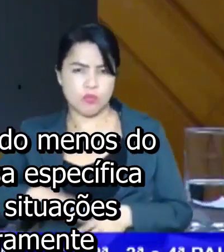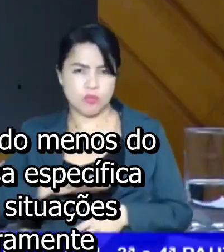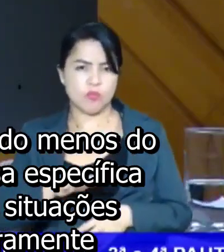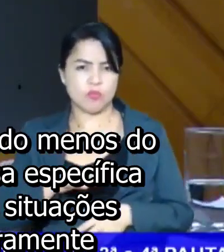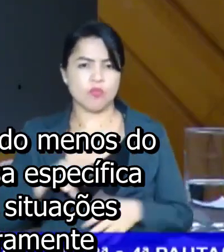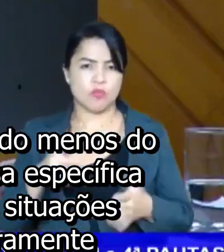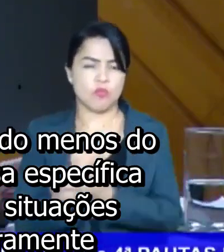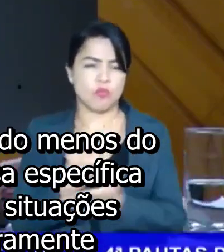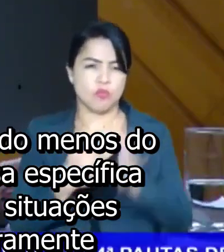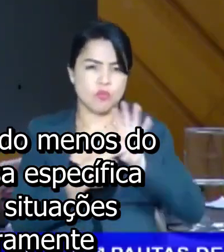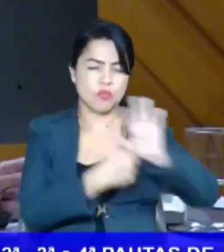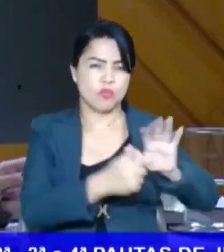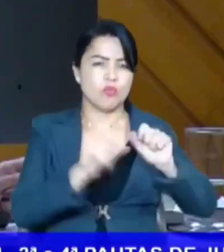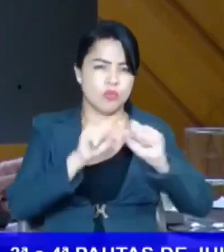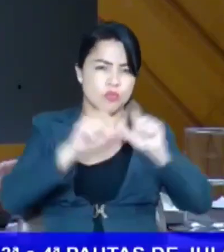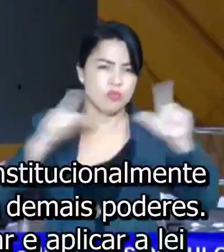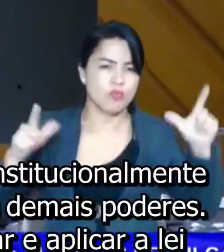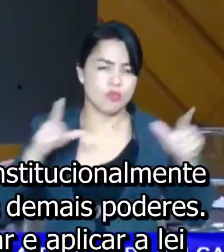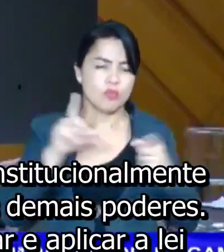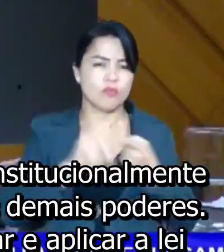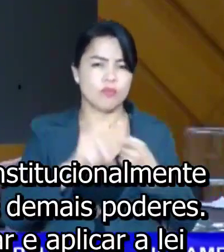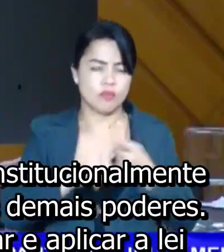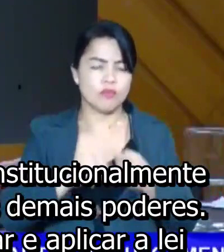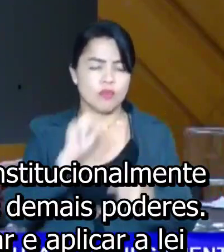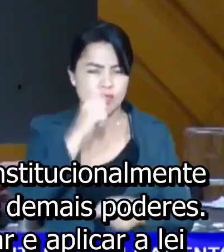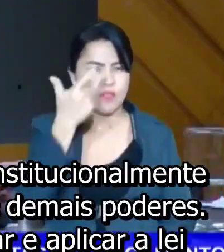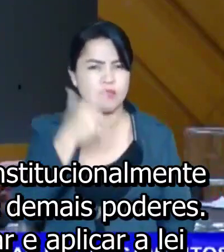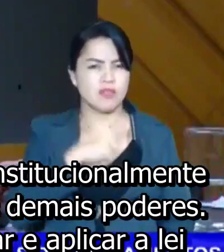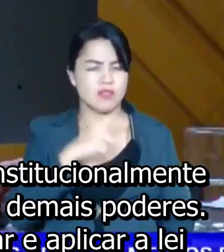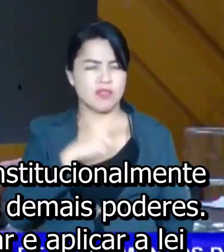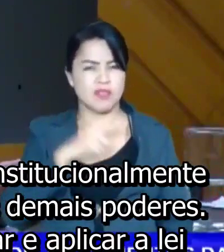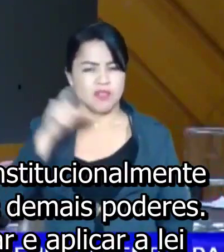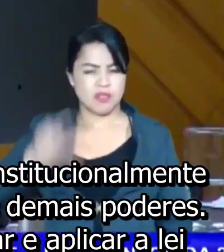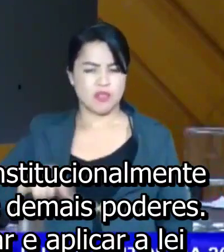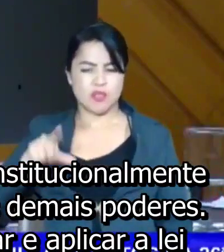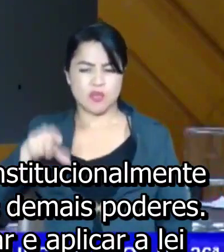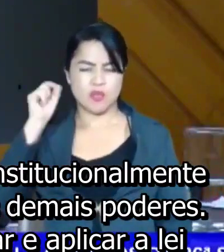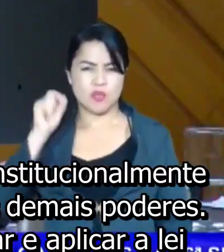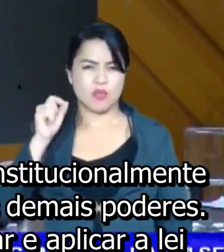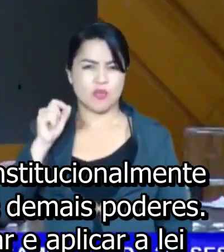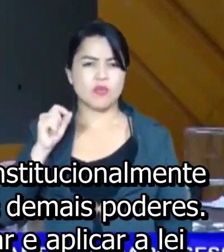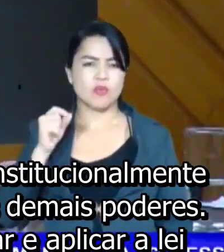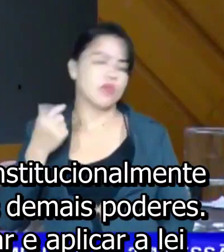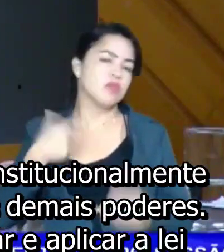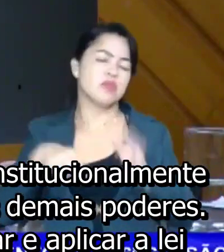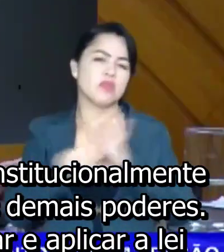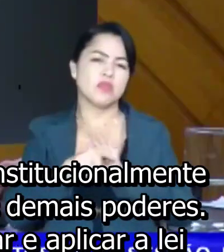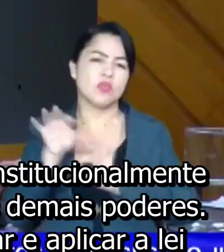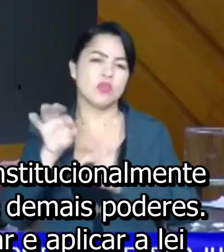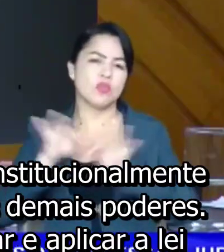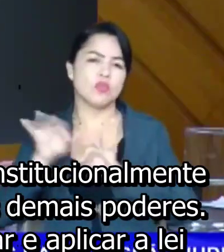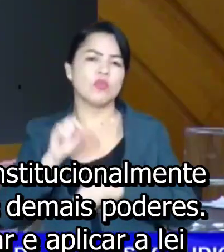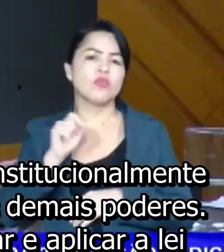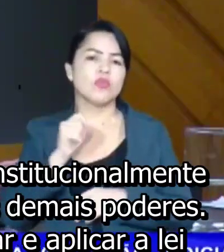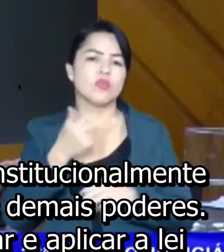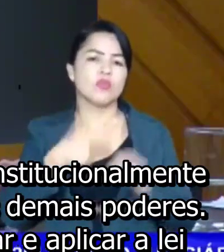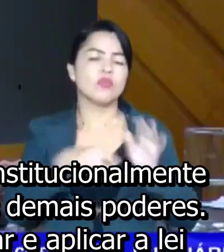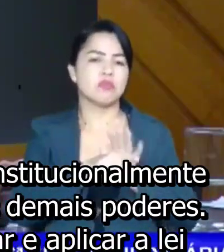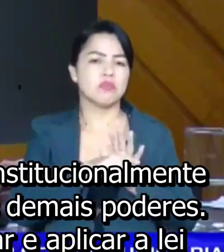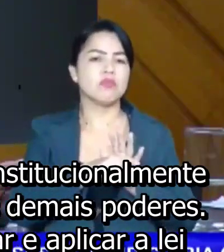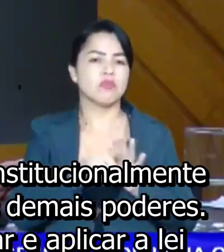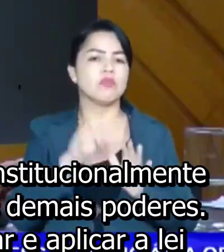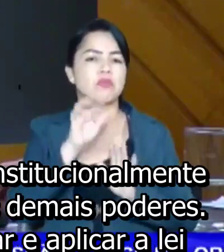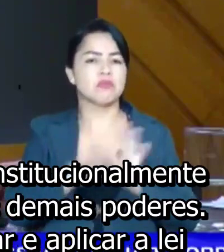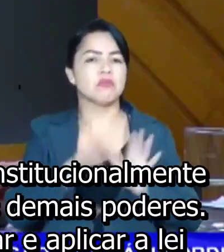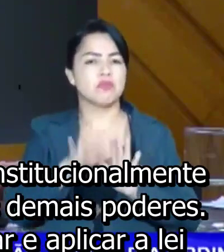da ação, demonstram claramente que se trata de opção legislativa de assim o fazê-lo, o que é constitucionalmente assegurado ao